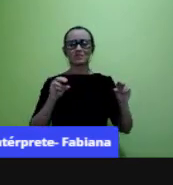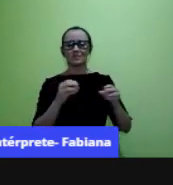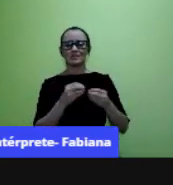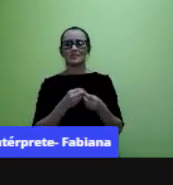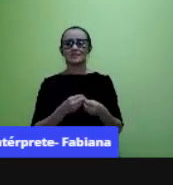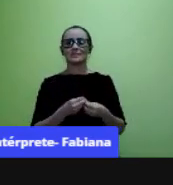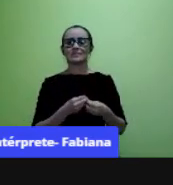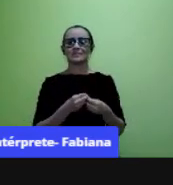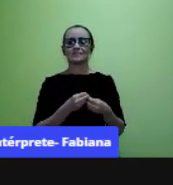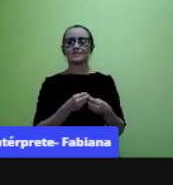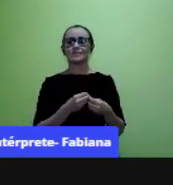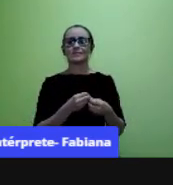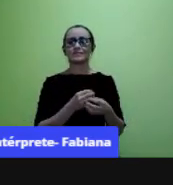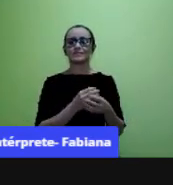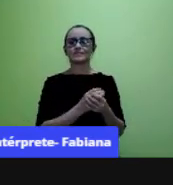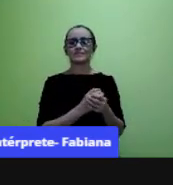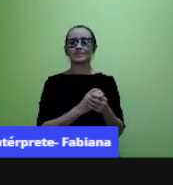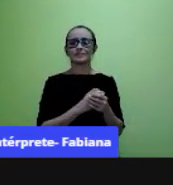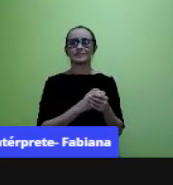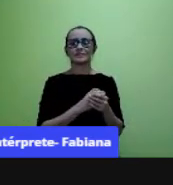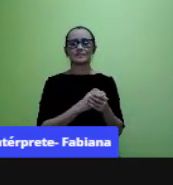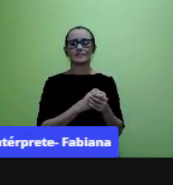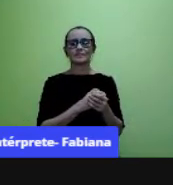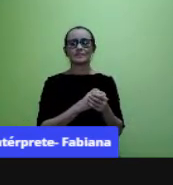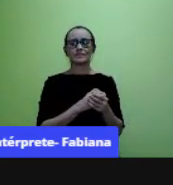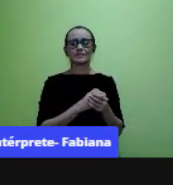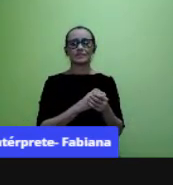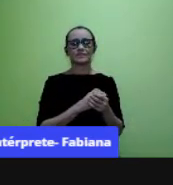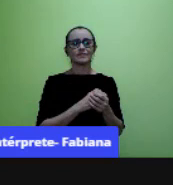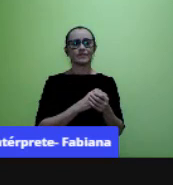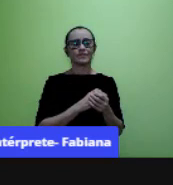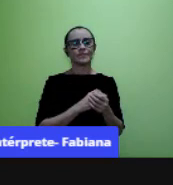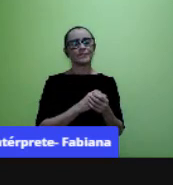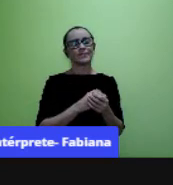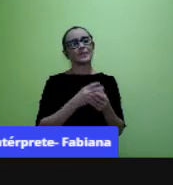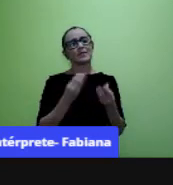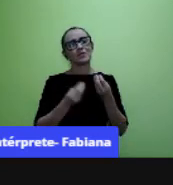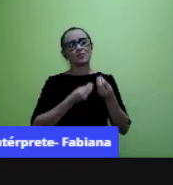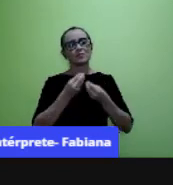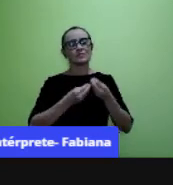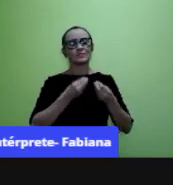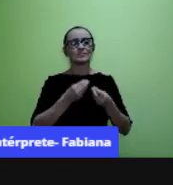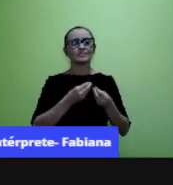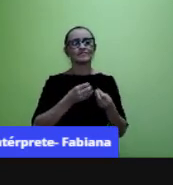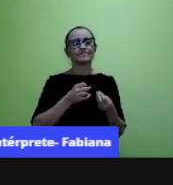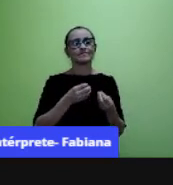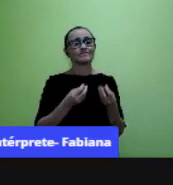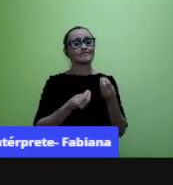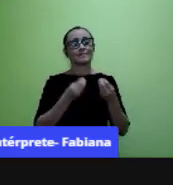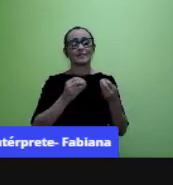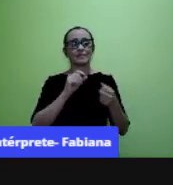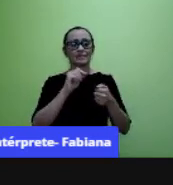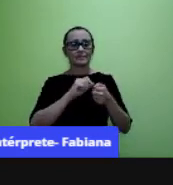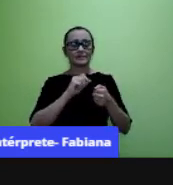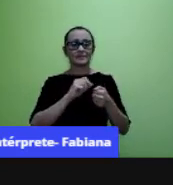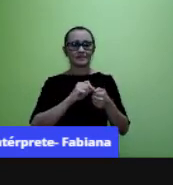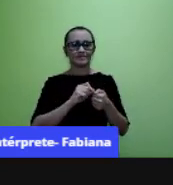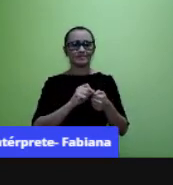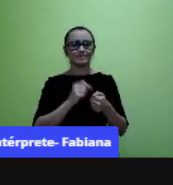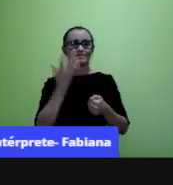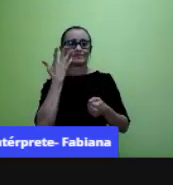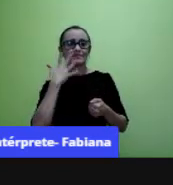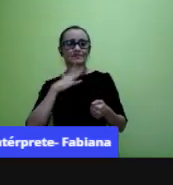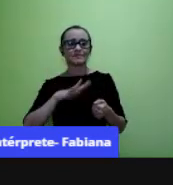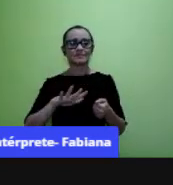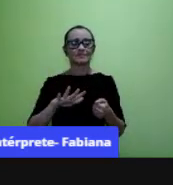sabe que essa criança às vezes não tem oportunidade de trabalhar, ela tem que fazer isso? Como é que essa criança vai fazer